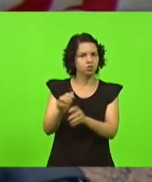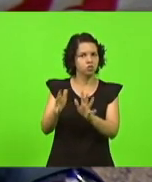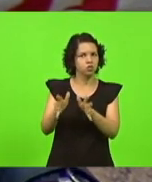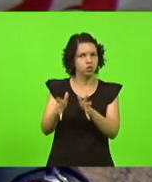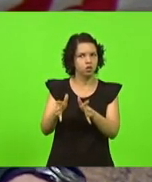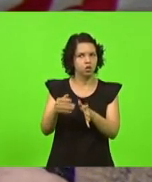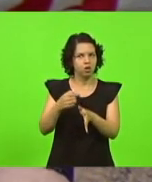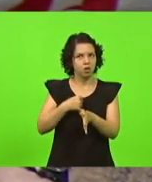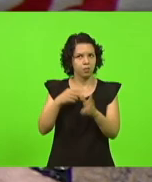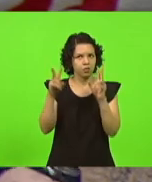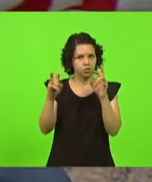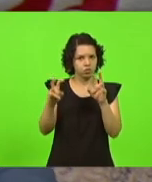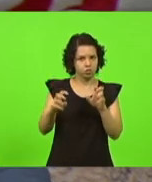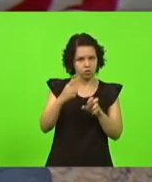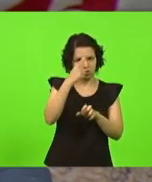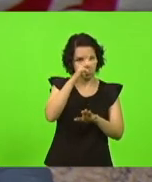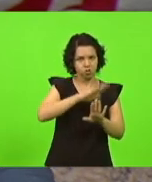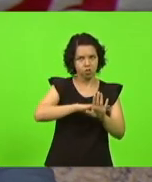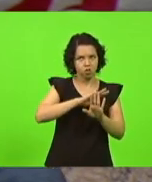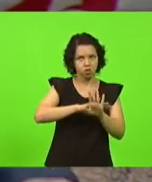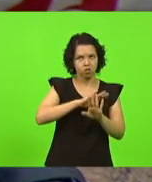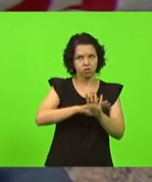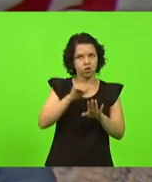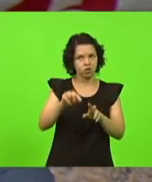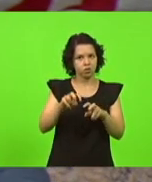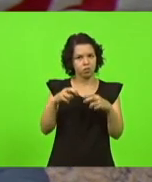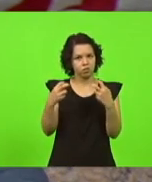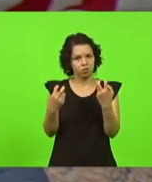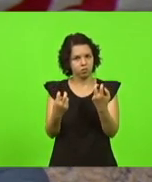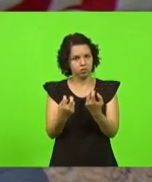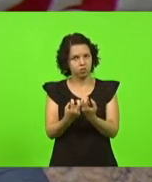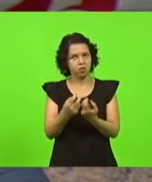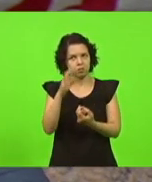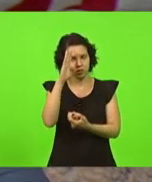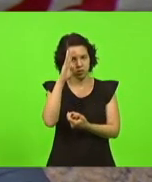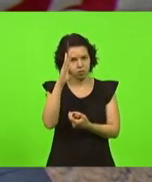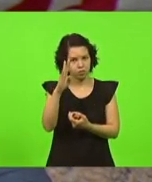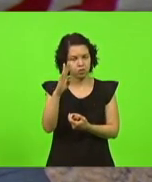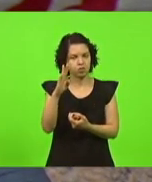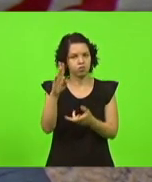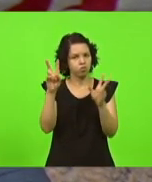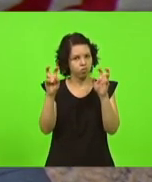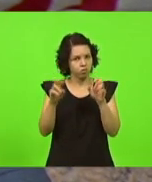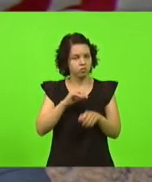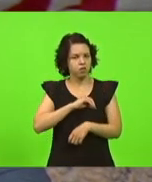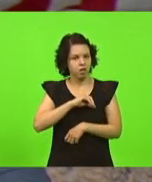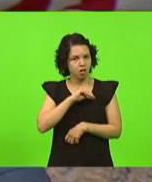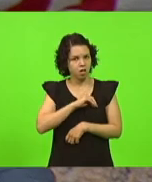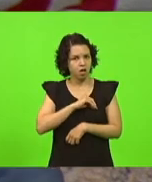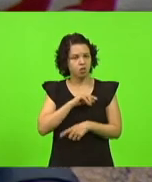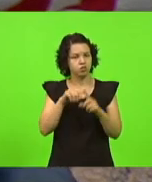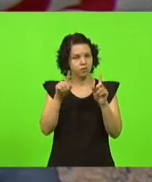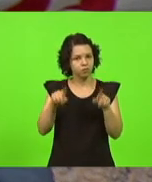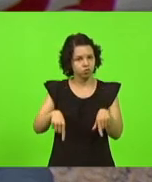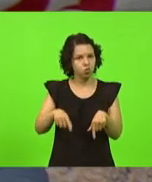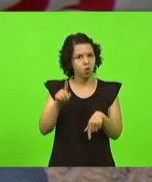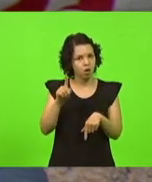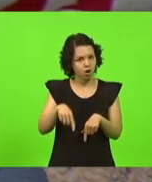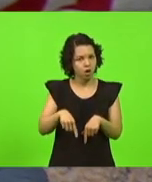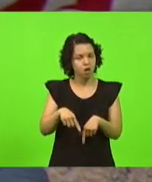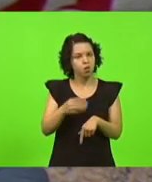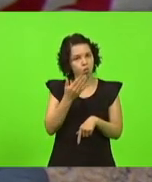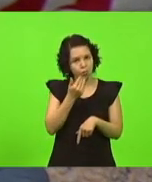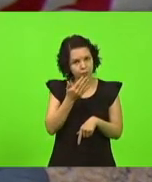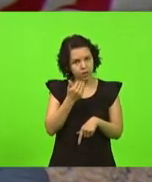as minhas questões ideológicas para esse parlamento, principalmente quando se trata das questões de salário de servidor, que se a gente está falando diretamente de colocar comida na